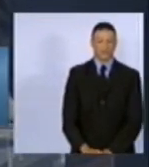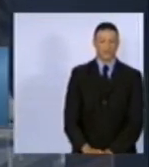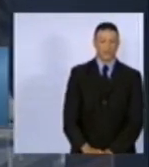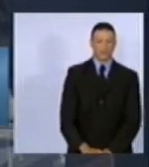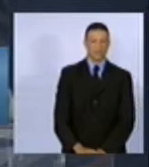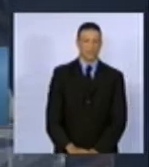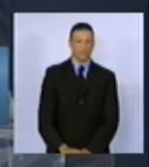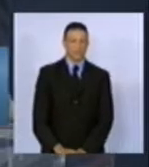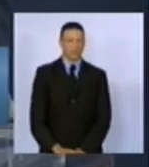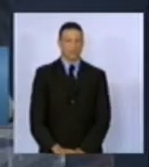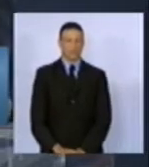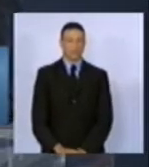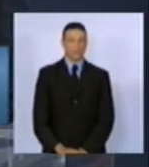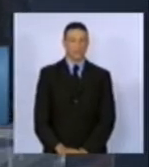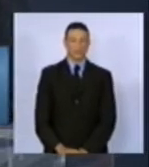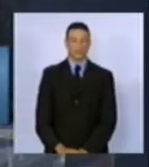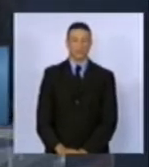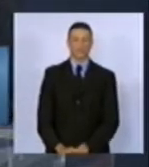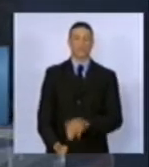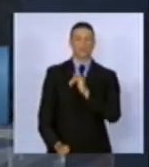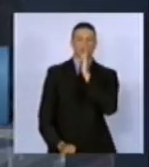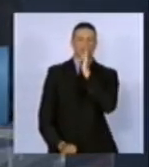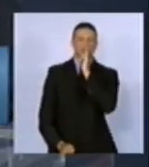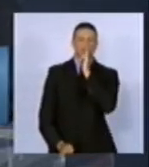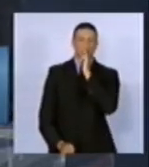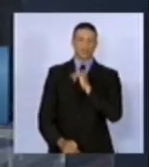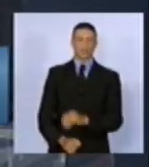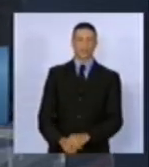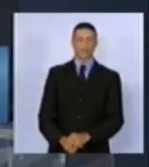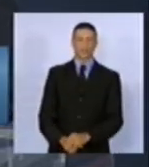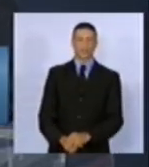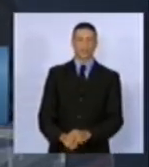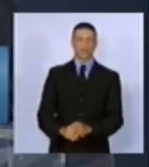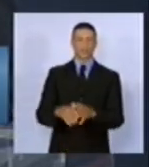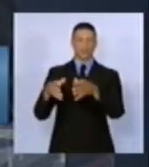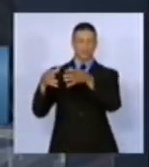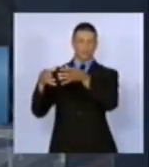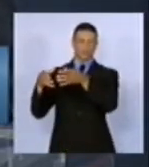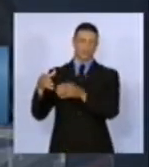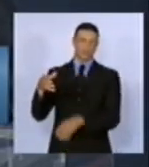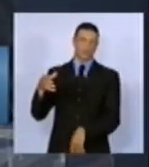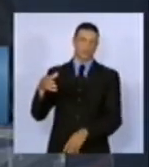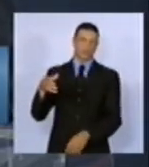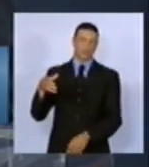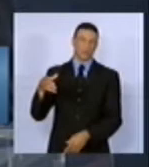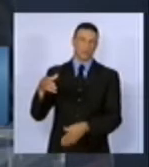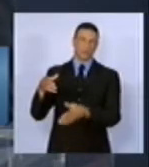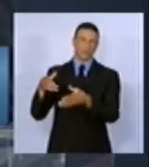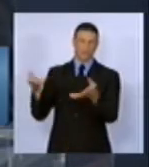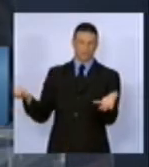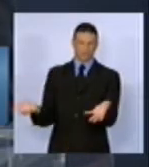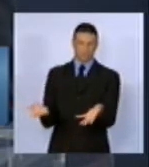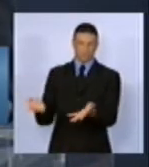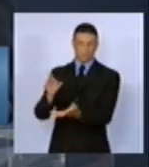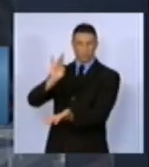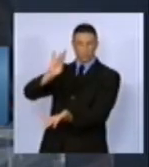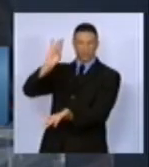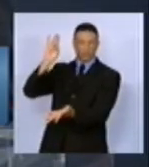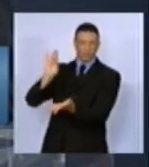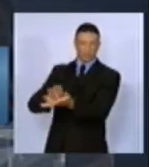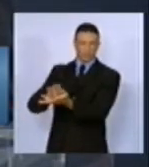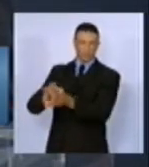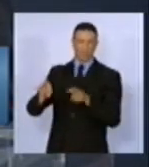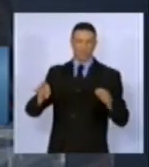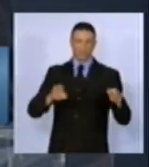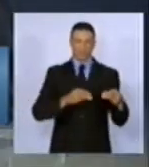de cana da região Nordeste e um programa de subvenção essa estratificação mostra uma realidade que foi o